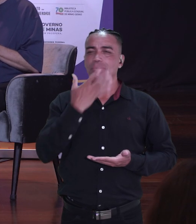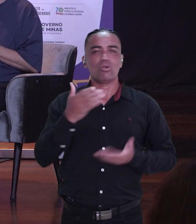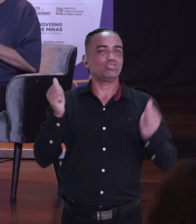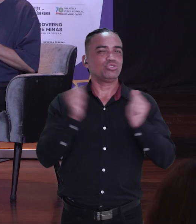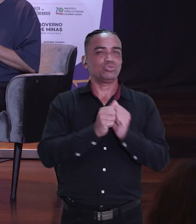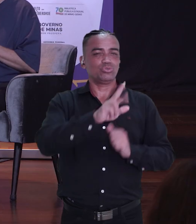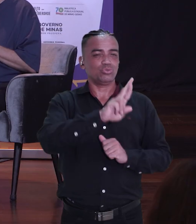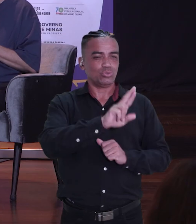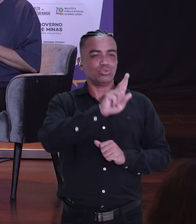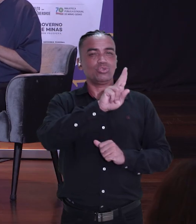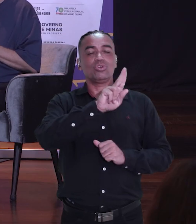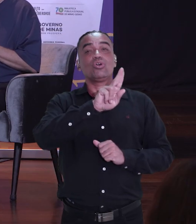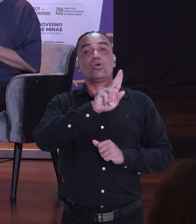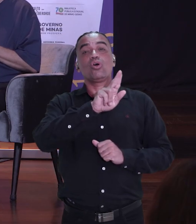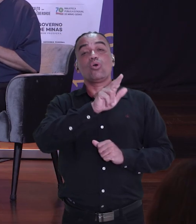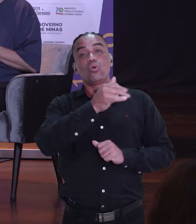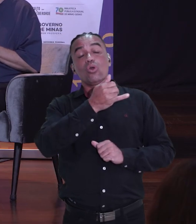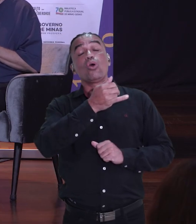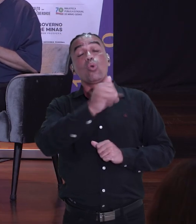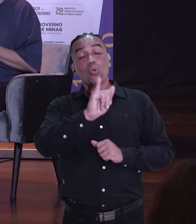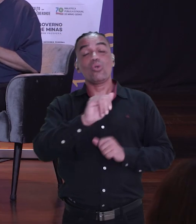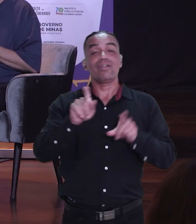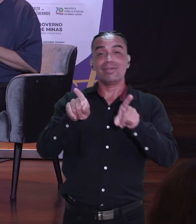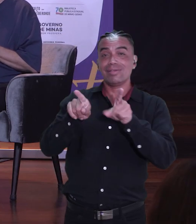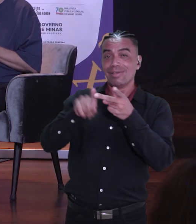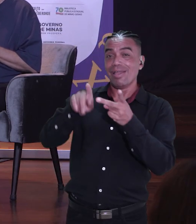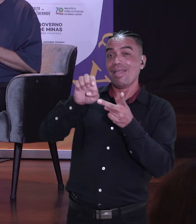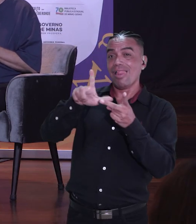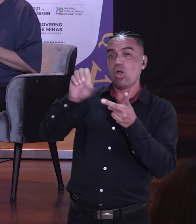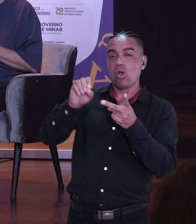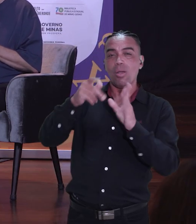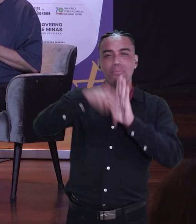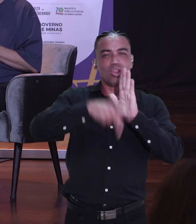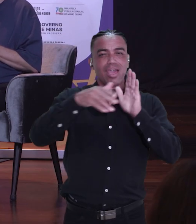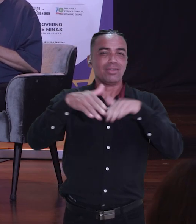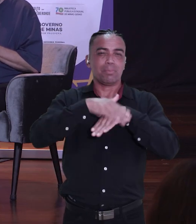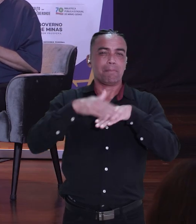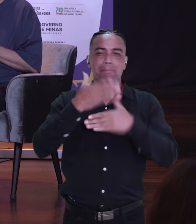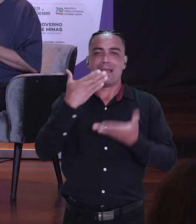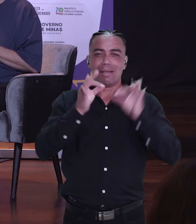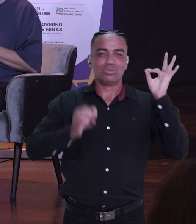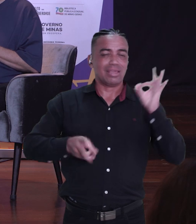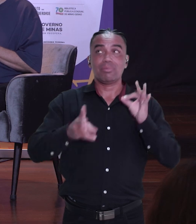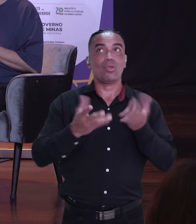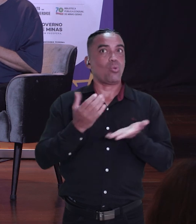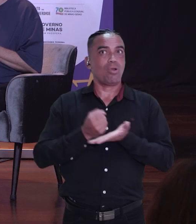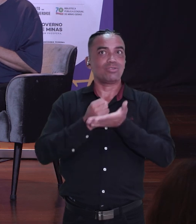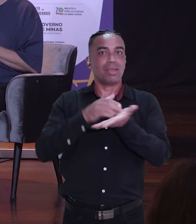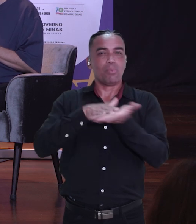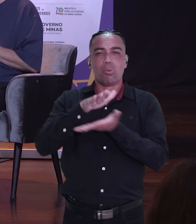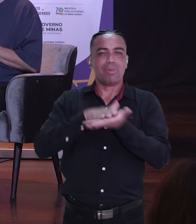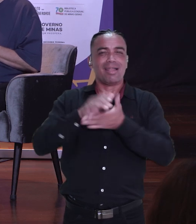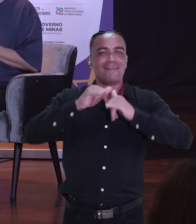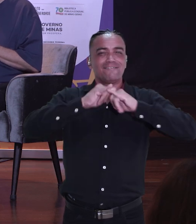familiaridade estar com o Rui e com a Elo, que estão com o projeto desde que praticamente começou. Eu tenho a alegria de dizer que lancei praticamente